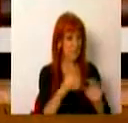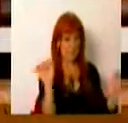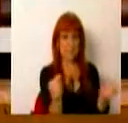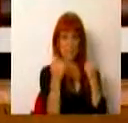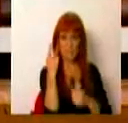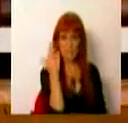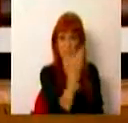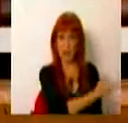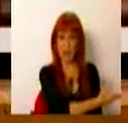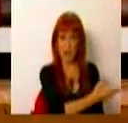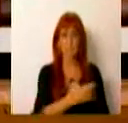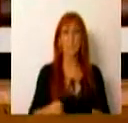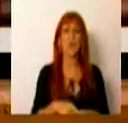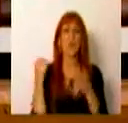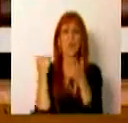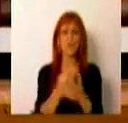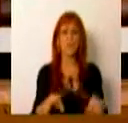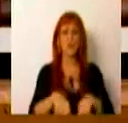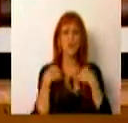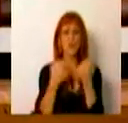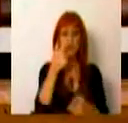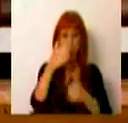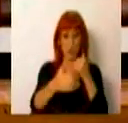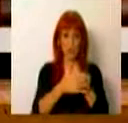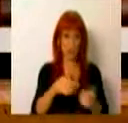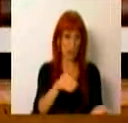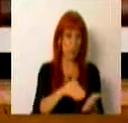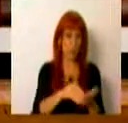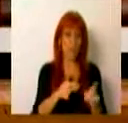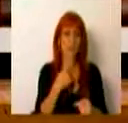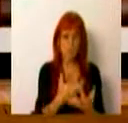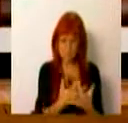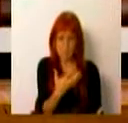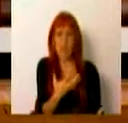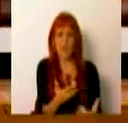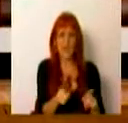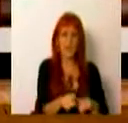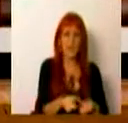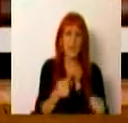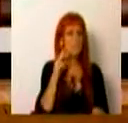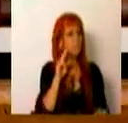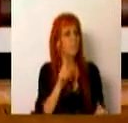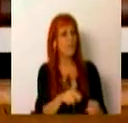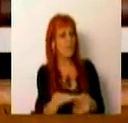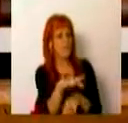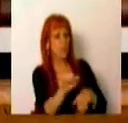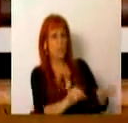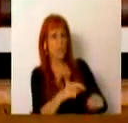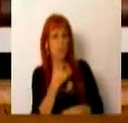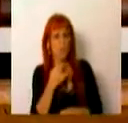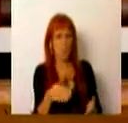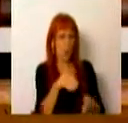salvar vidas. Os apoios sociais para idosos e carenciados foram intensificados para atender às situações de